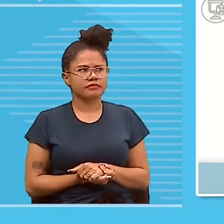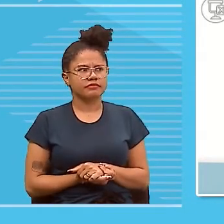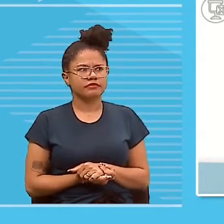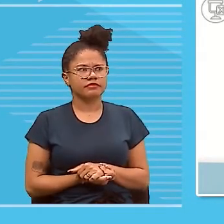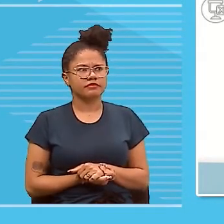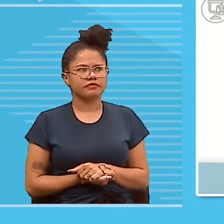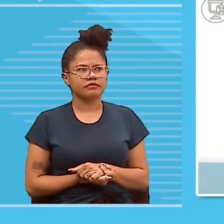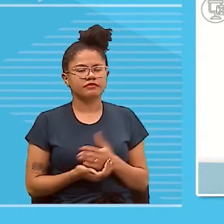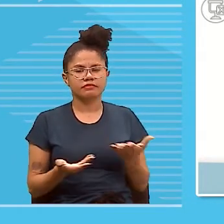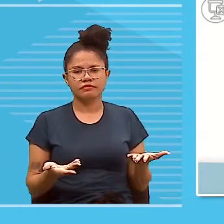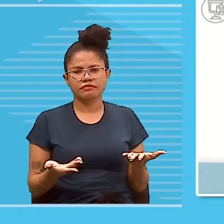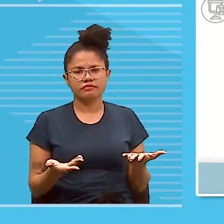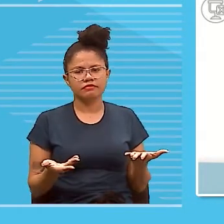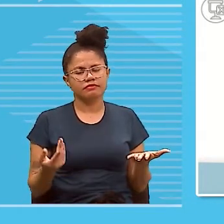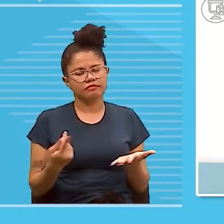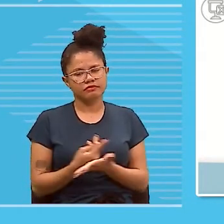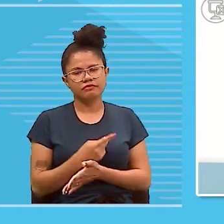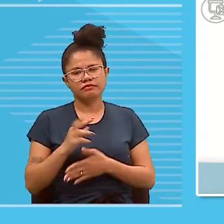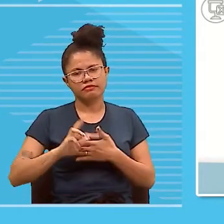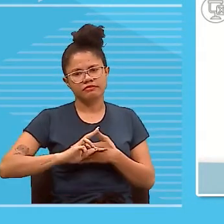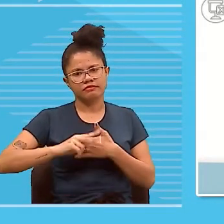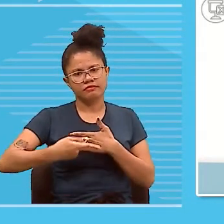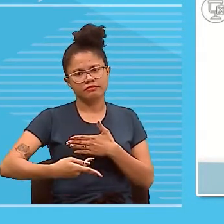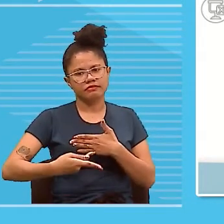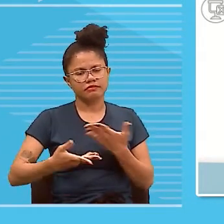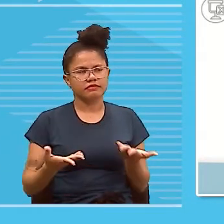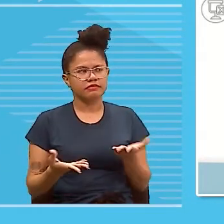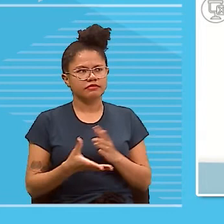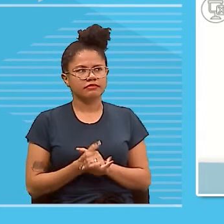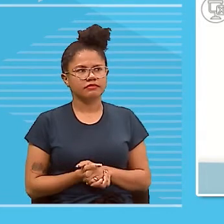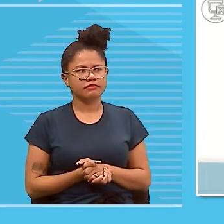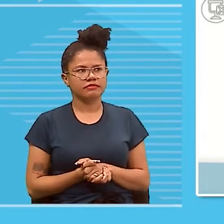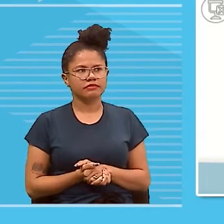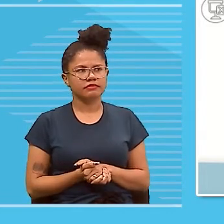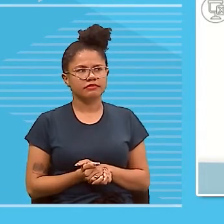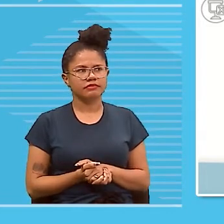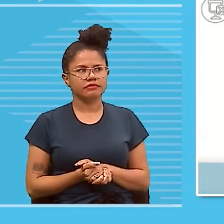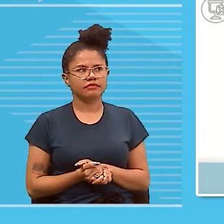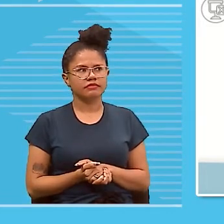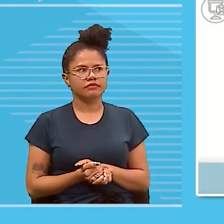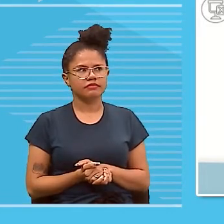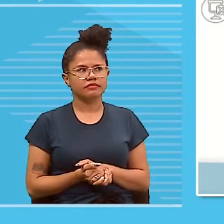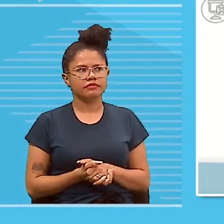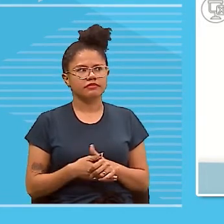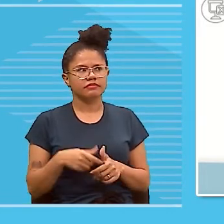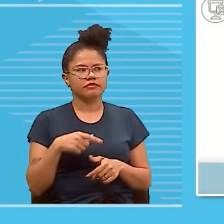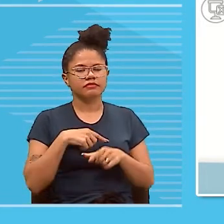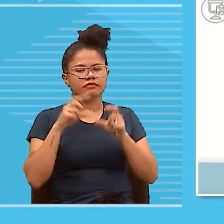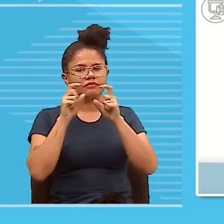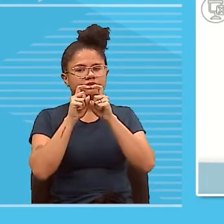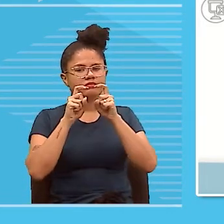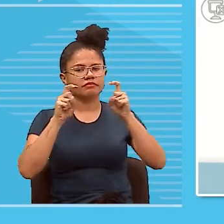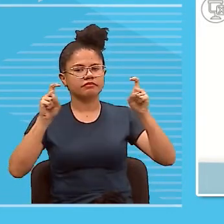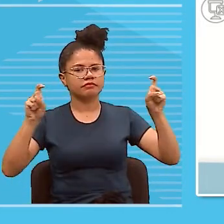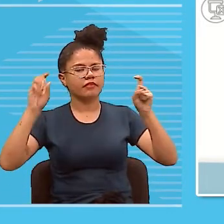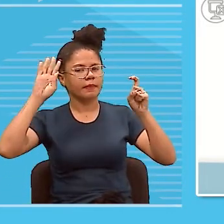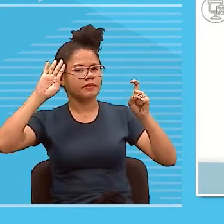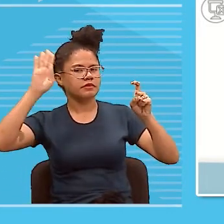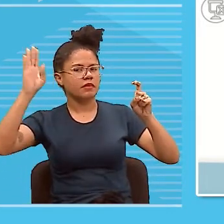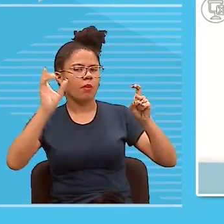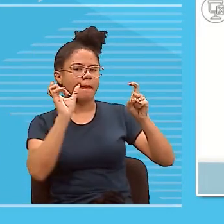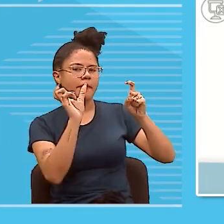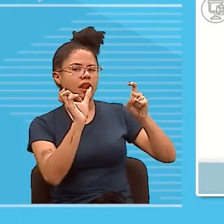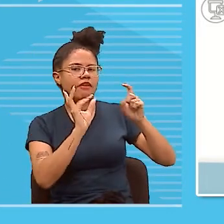aí são as consecutivas geralmente elas trazem na oração principal uma palavra de intensidade